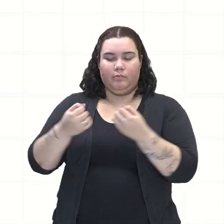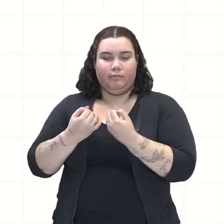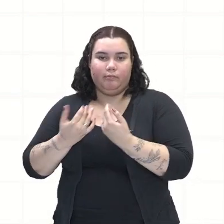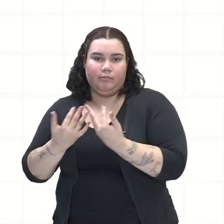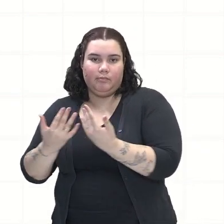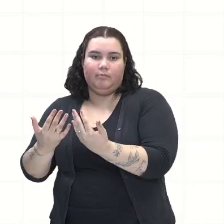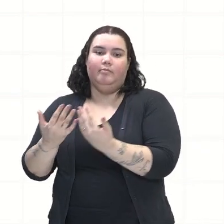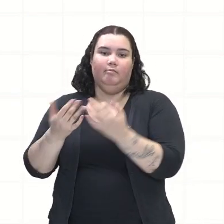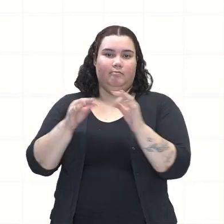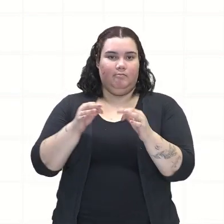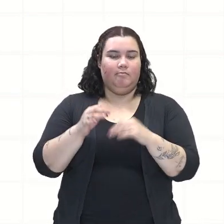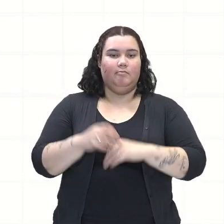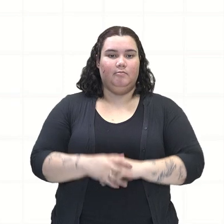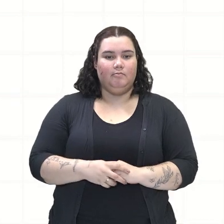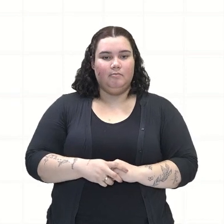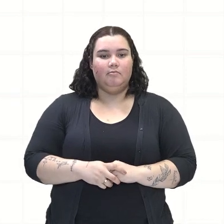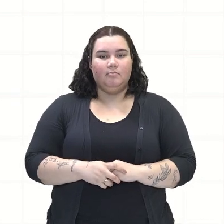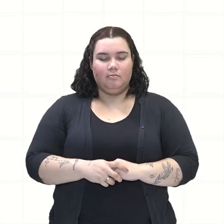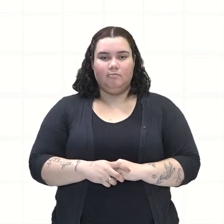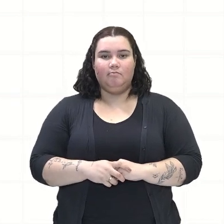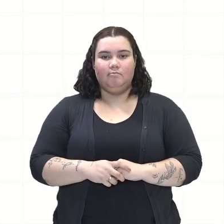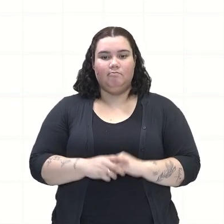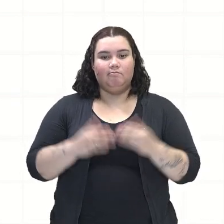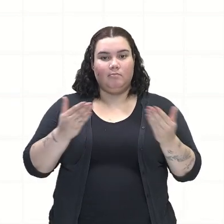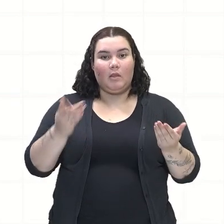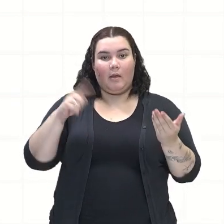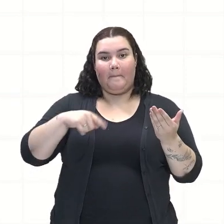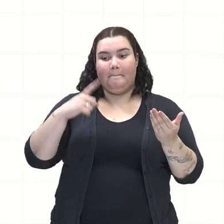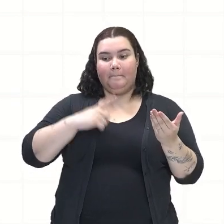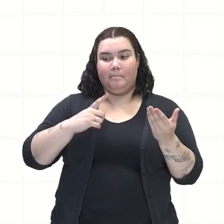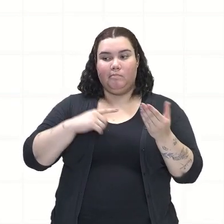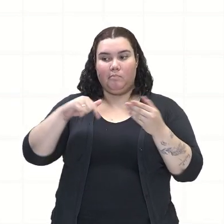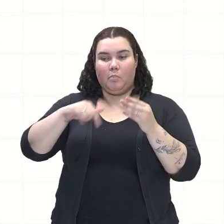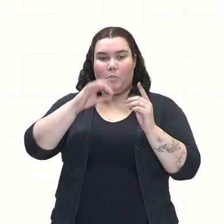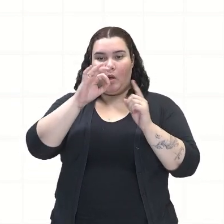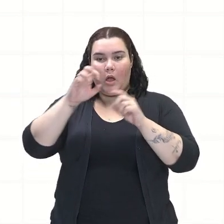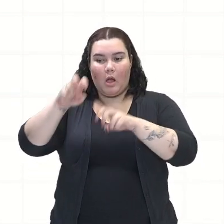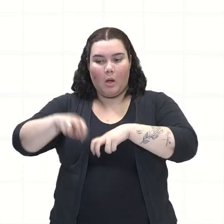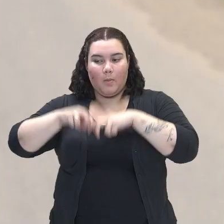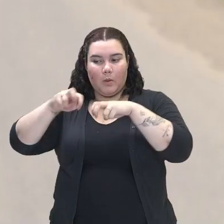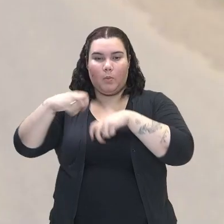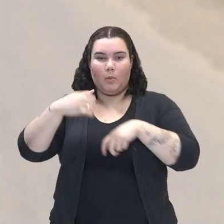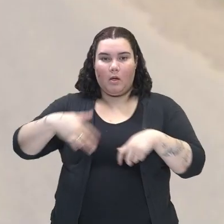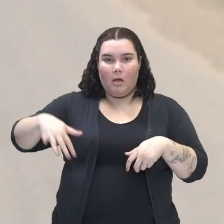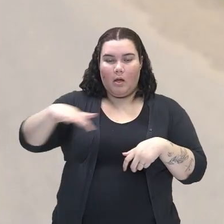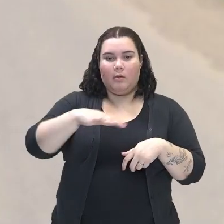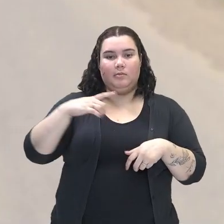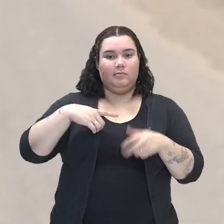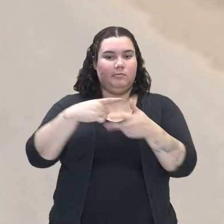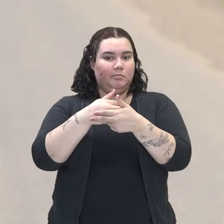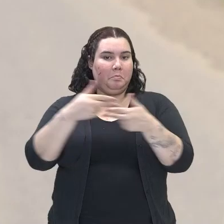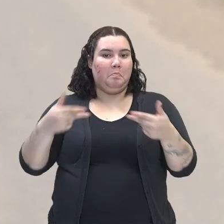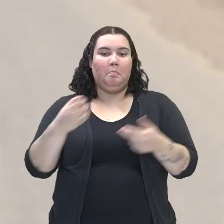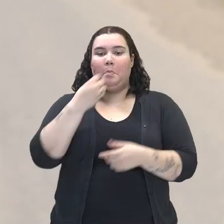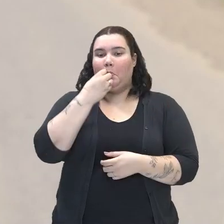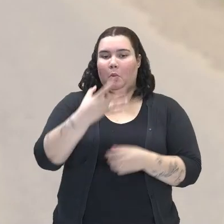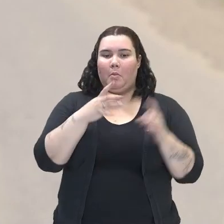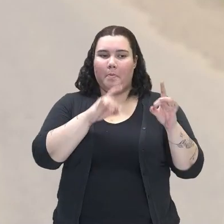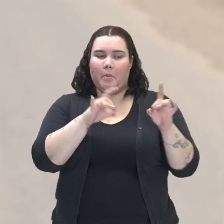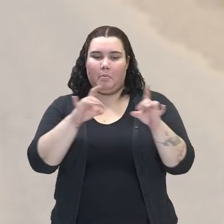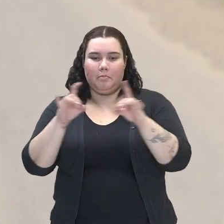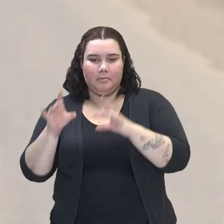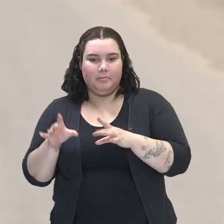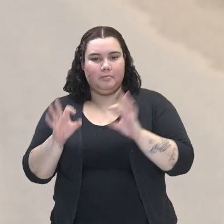dinheiro, era isso que eu quis dizer, com a questão da produção agropecuária, as grandes fazendas e tudo mais, né? Então